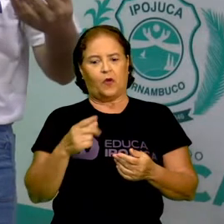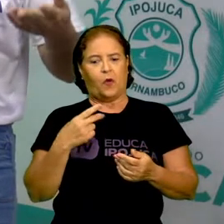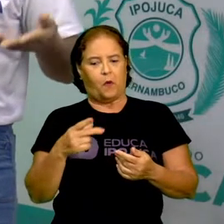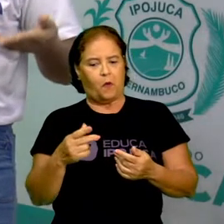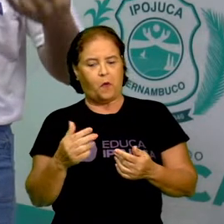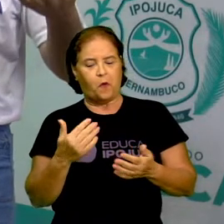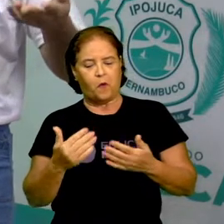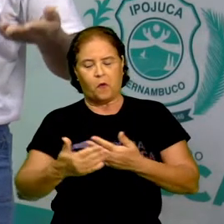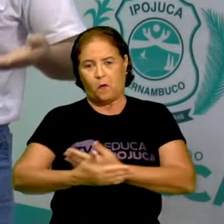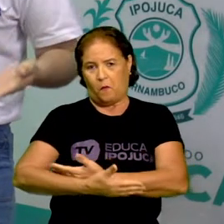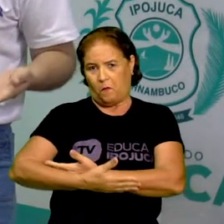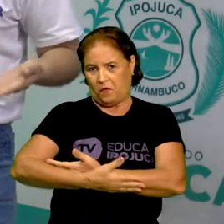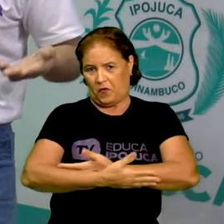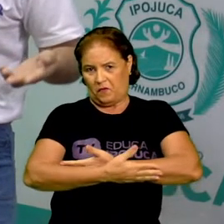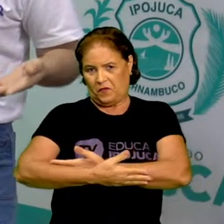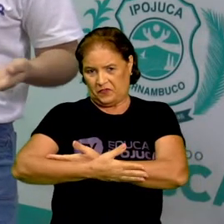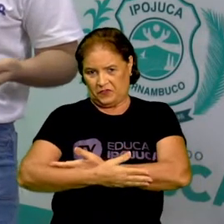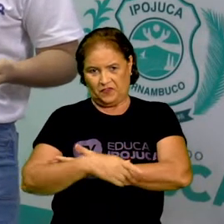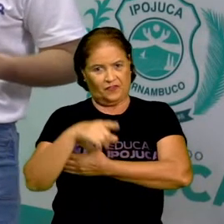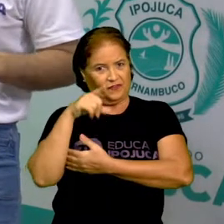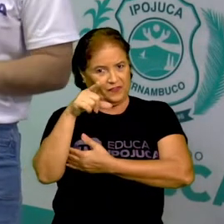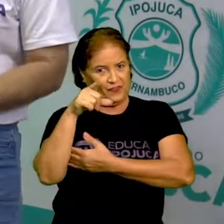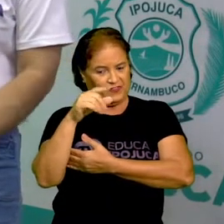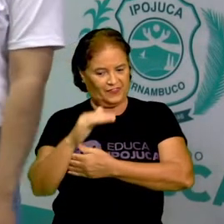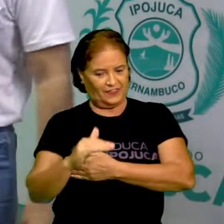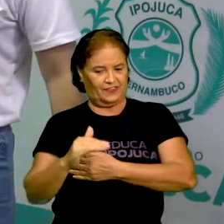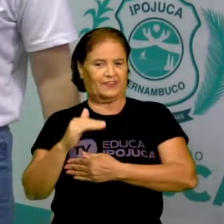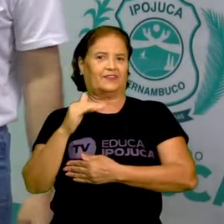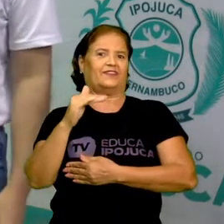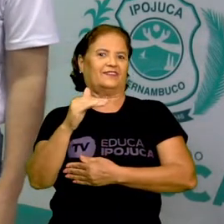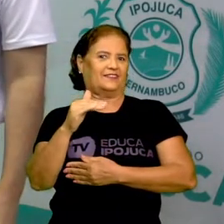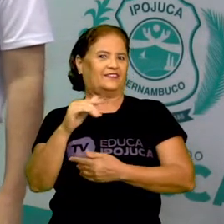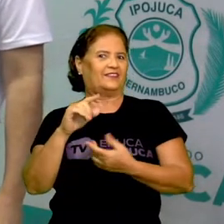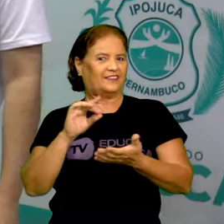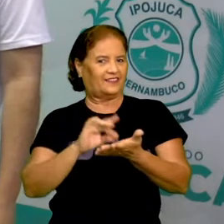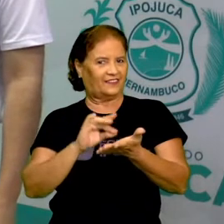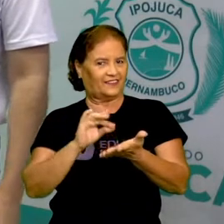bebê, vocês se acham grande, né mesmo, crianças? Bom,